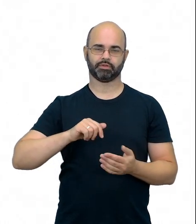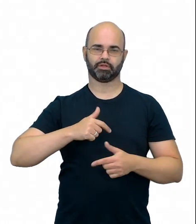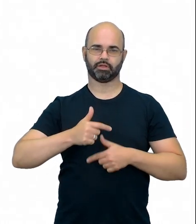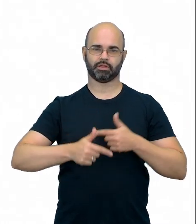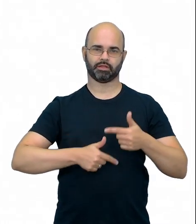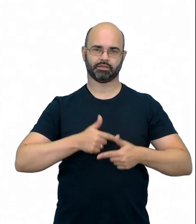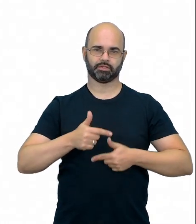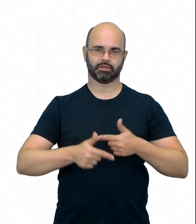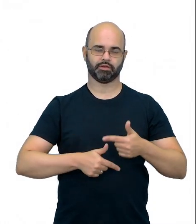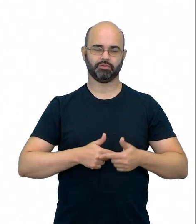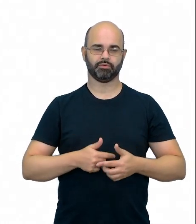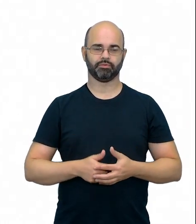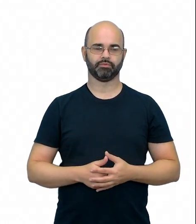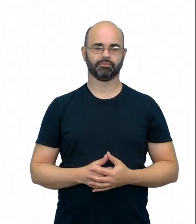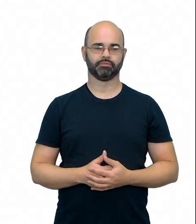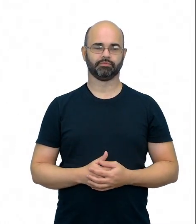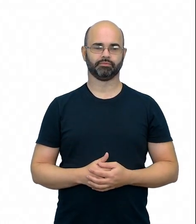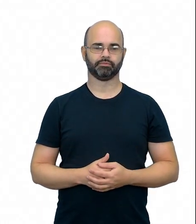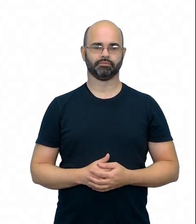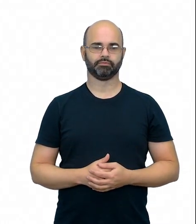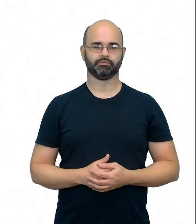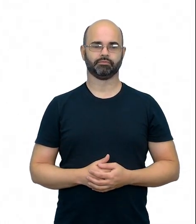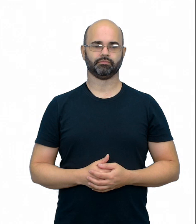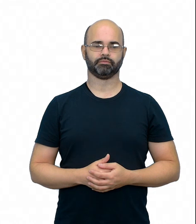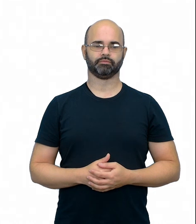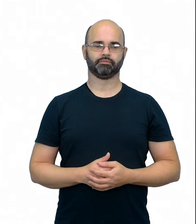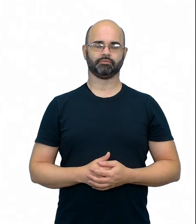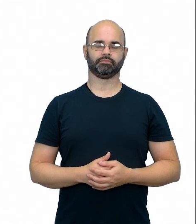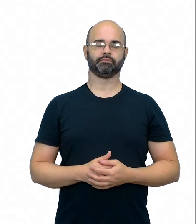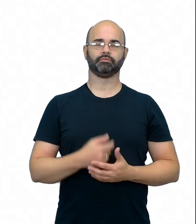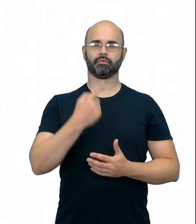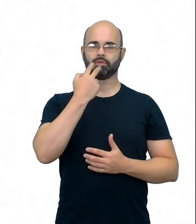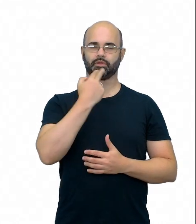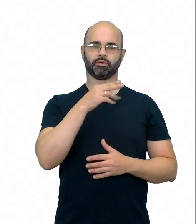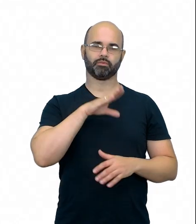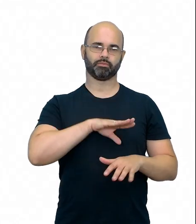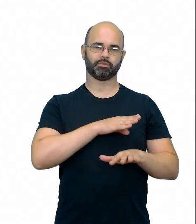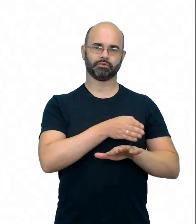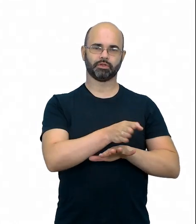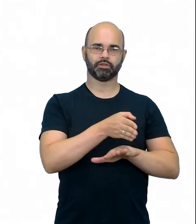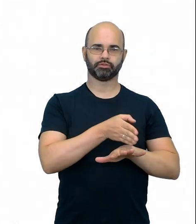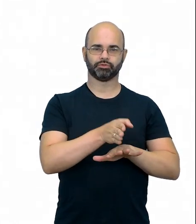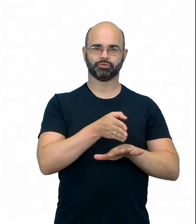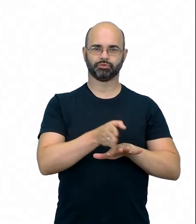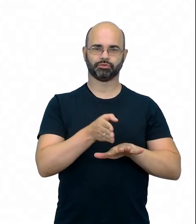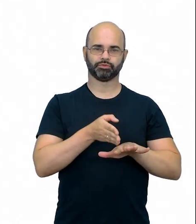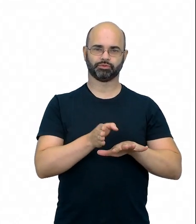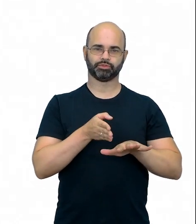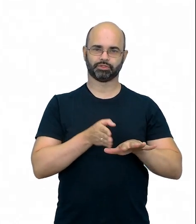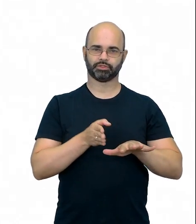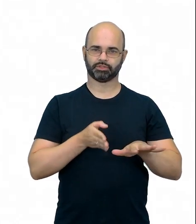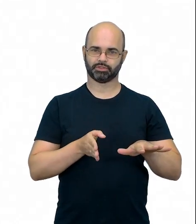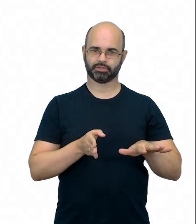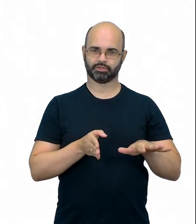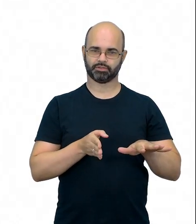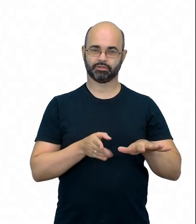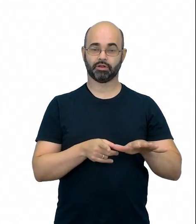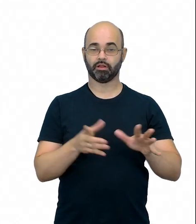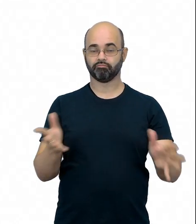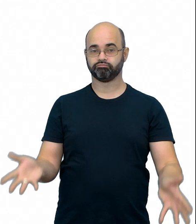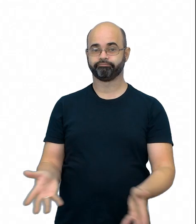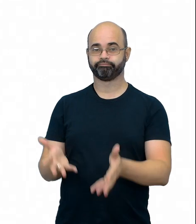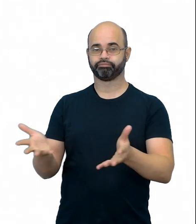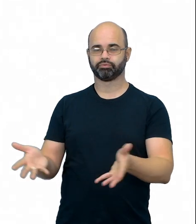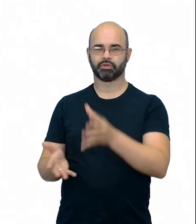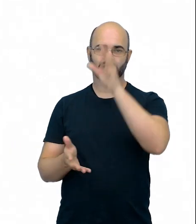curricular, e a articulação dos eixos de língua portuguesa que promove aprendizagens